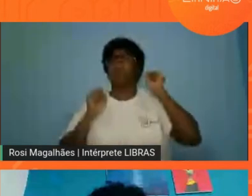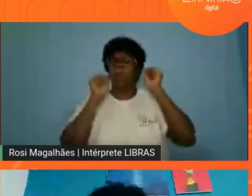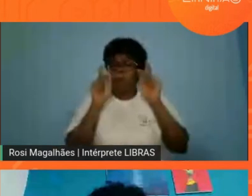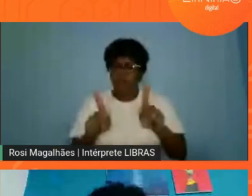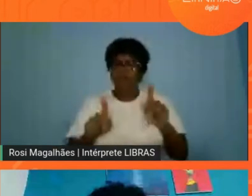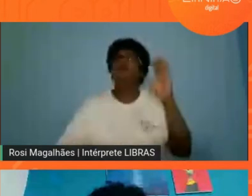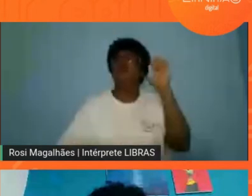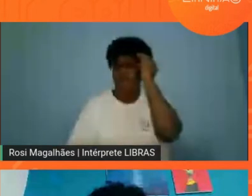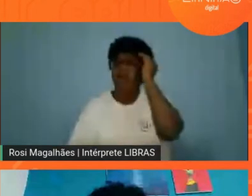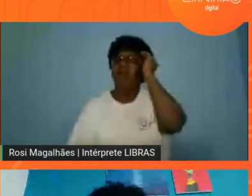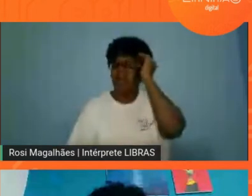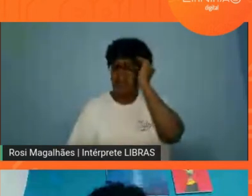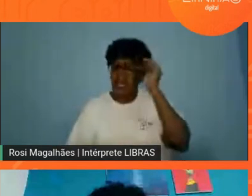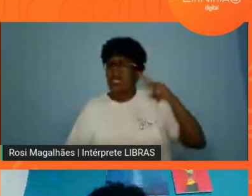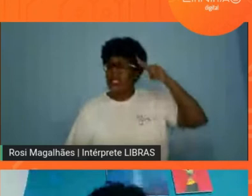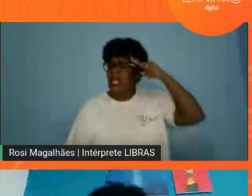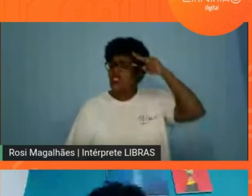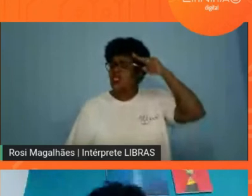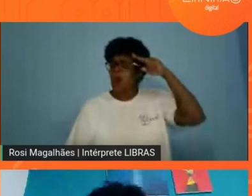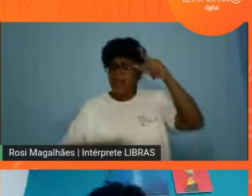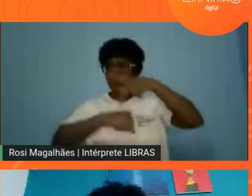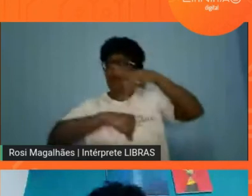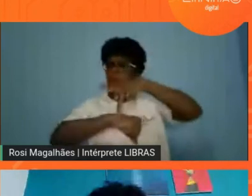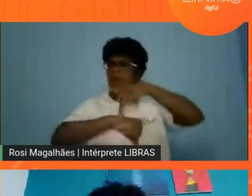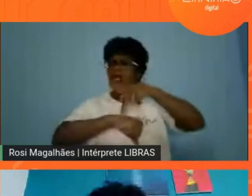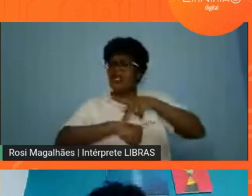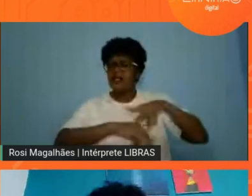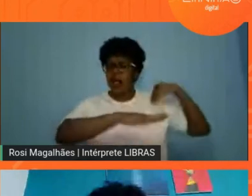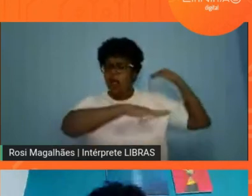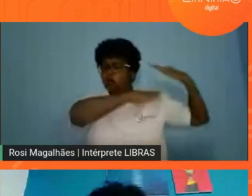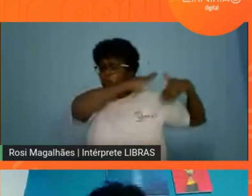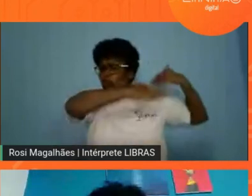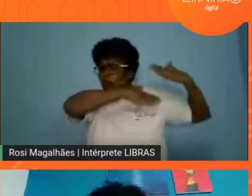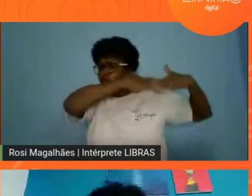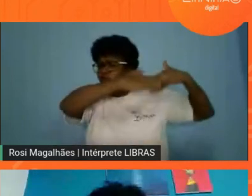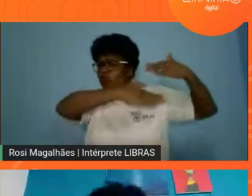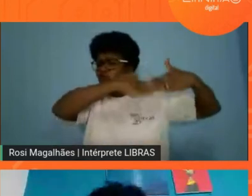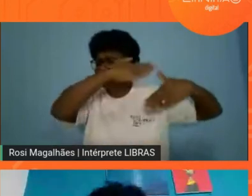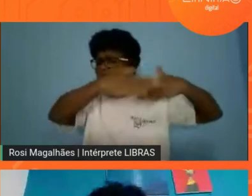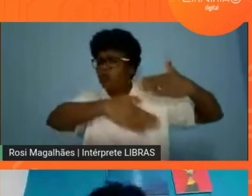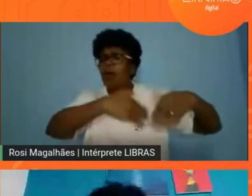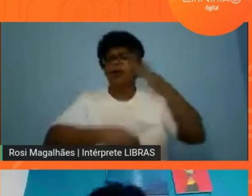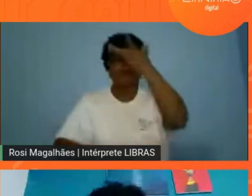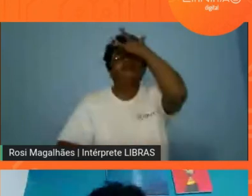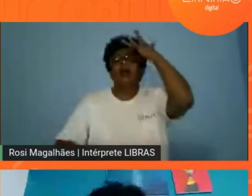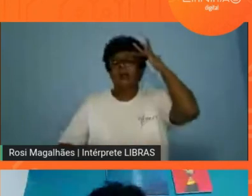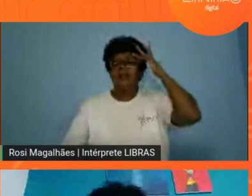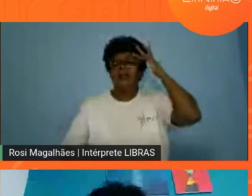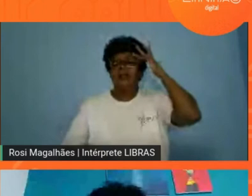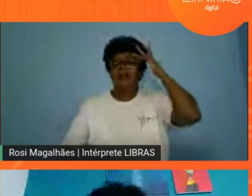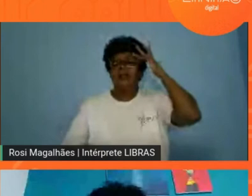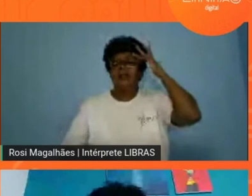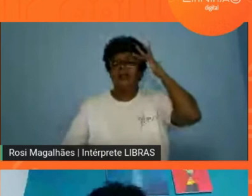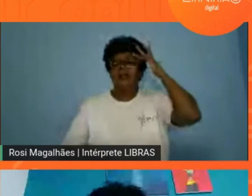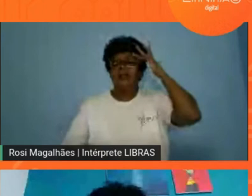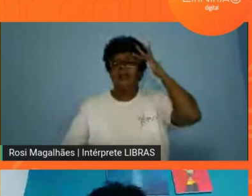a história desse país ela vem sendo contada a partir do ponto de vista da sua minoria numérica,